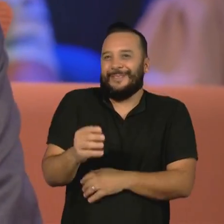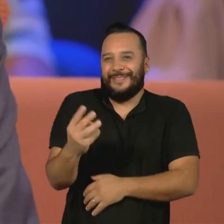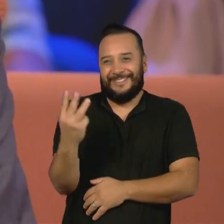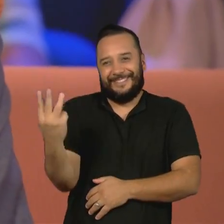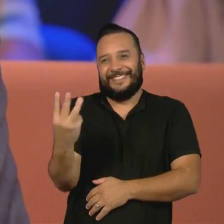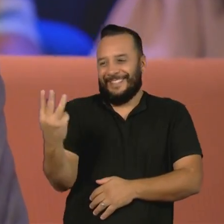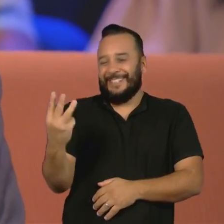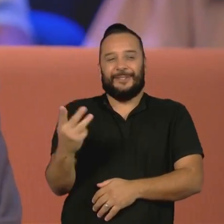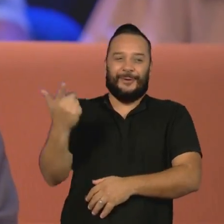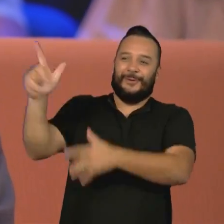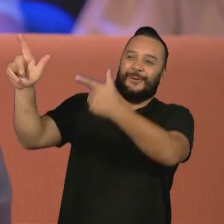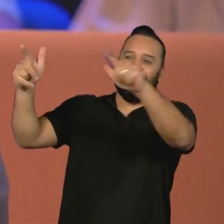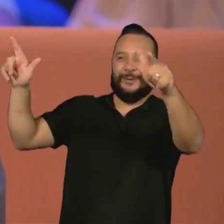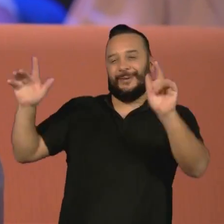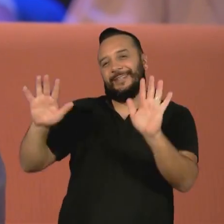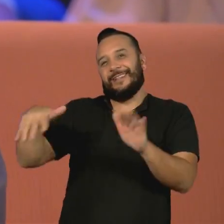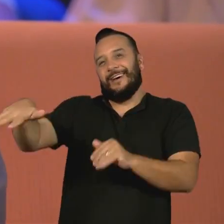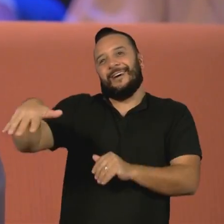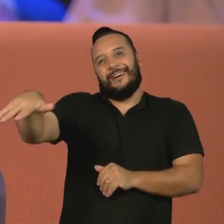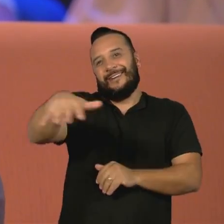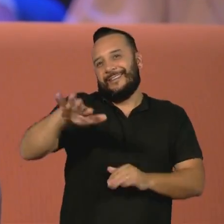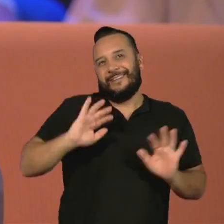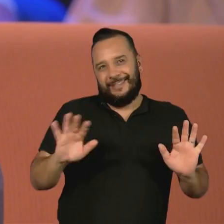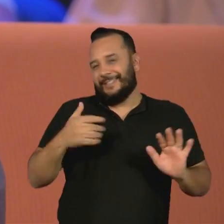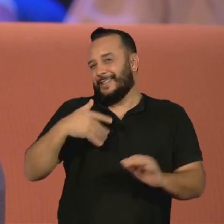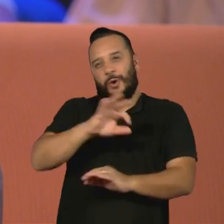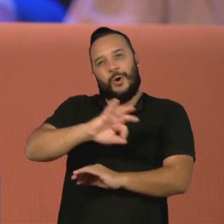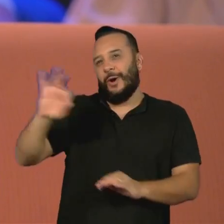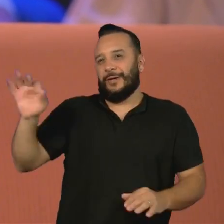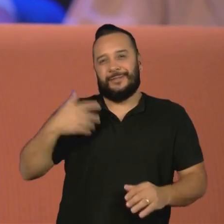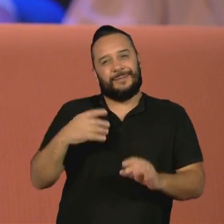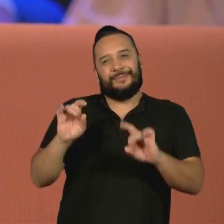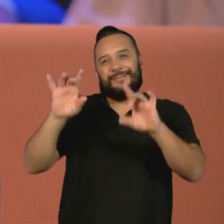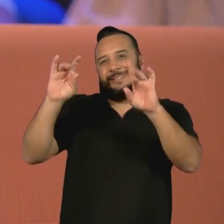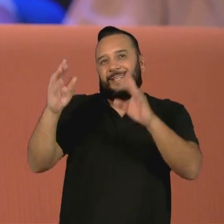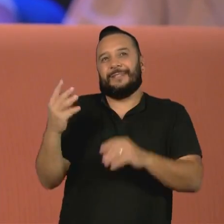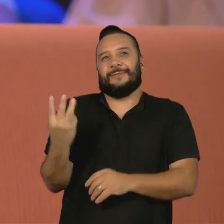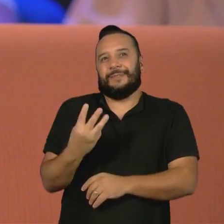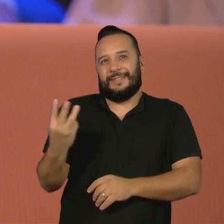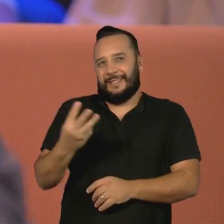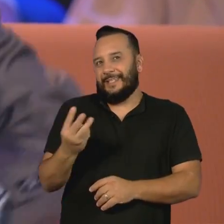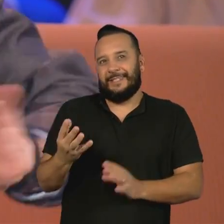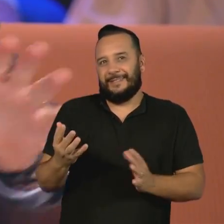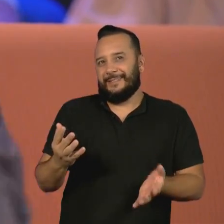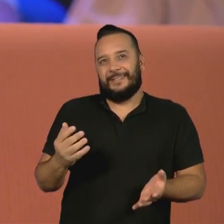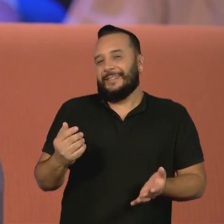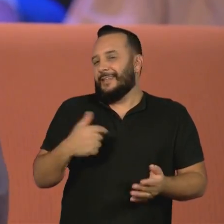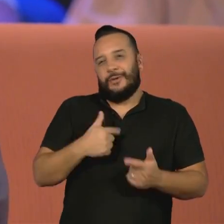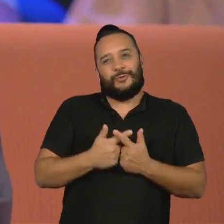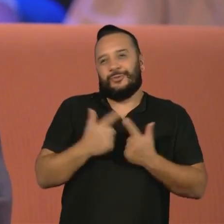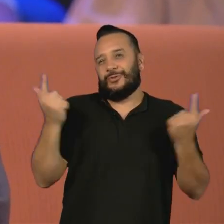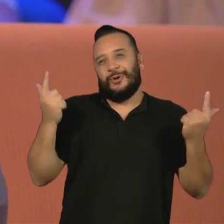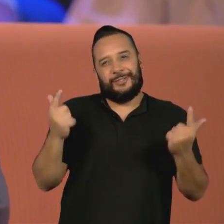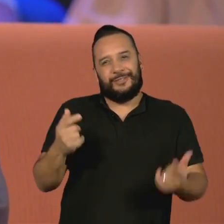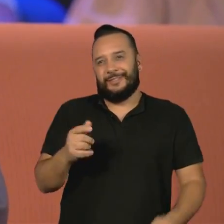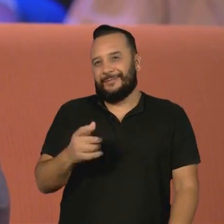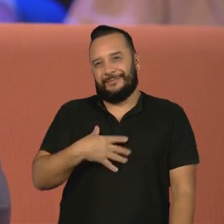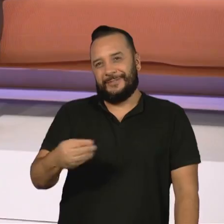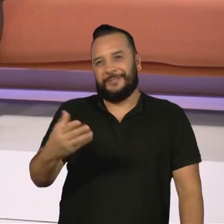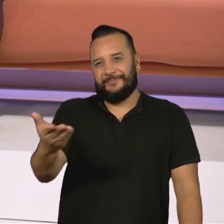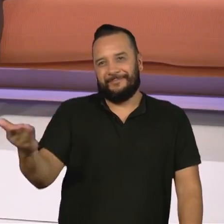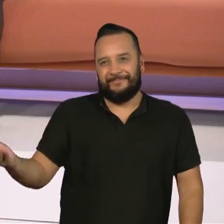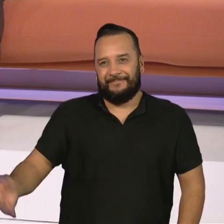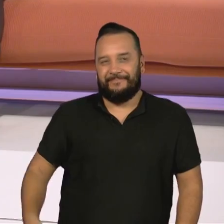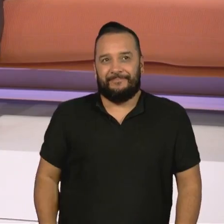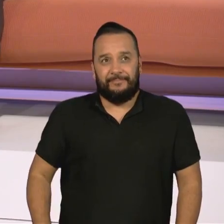para um canto e são ótimos, são doces, são pessoas muito especiais, são todos eles, uma sorte inacreditável. Eu quero